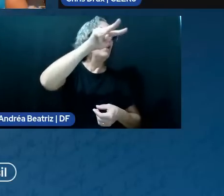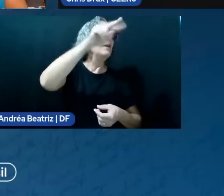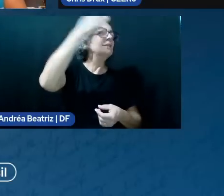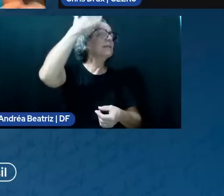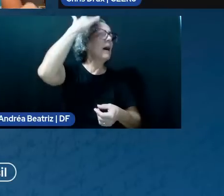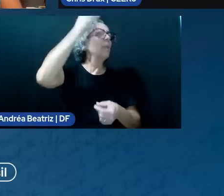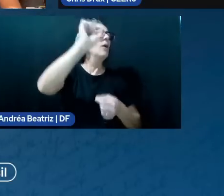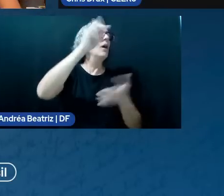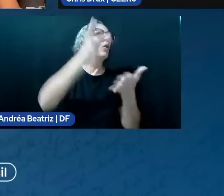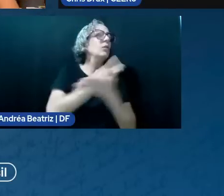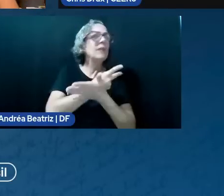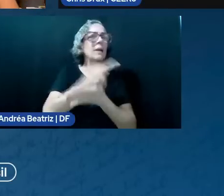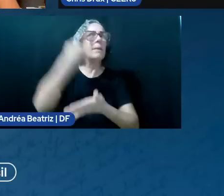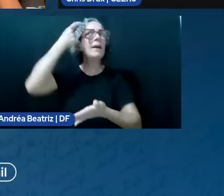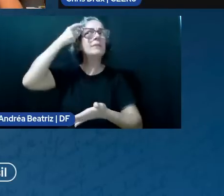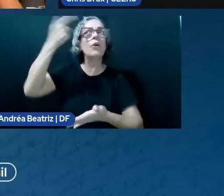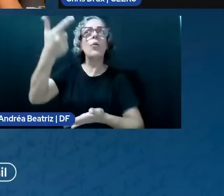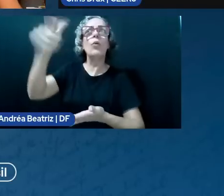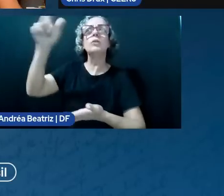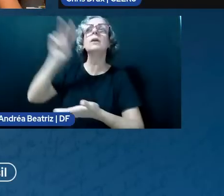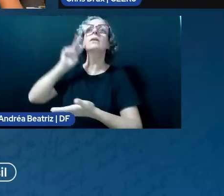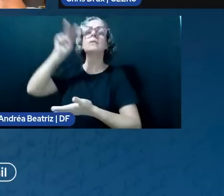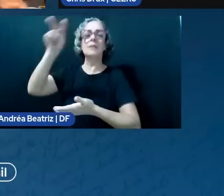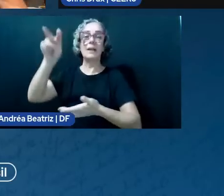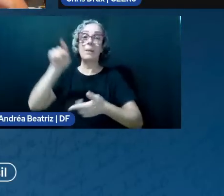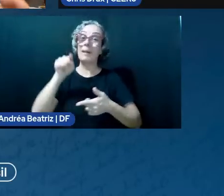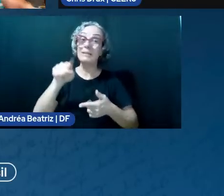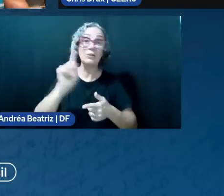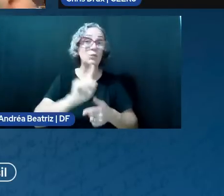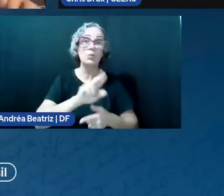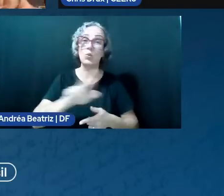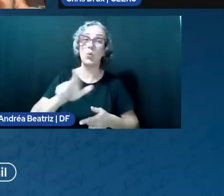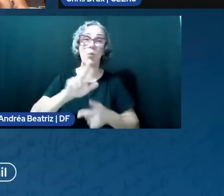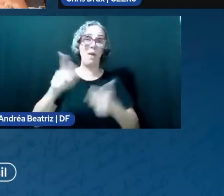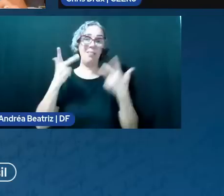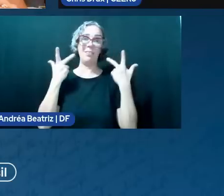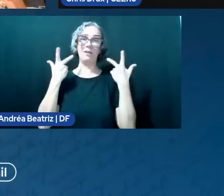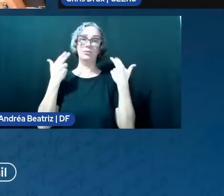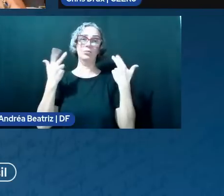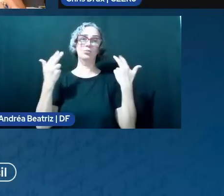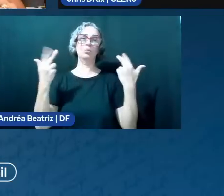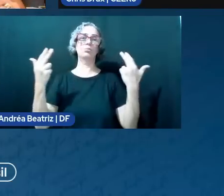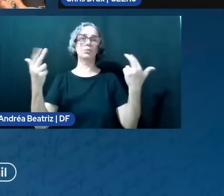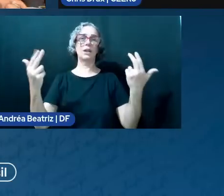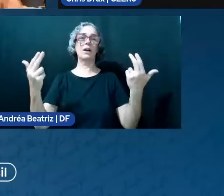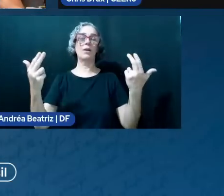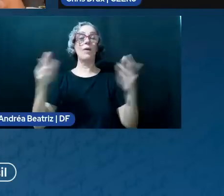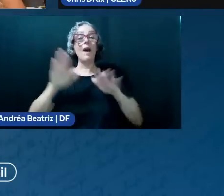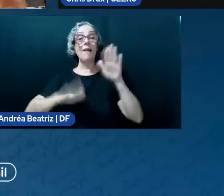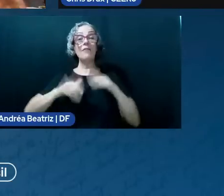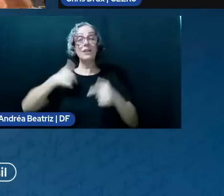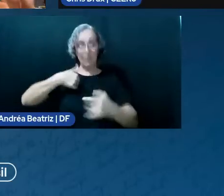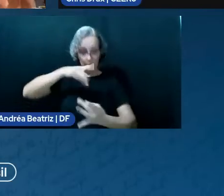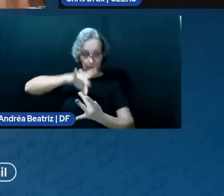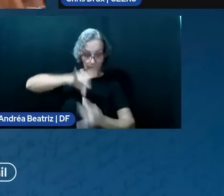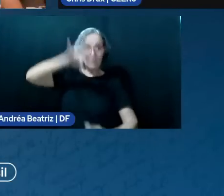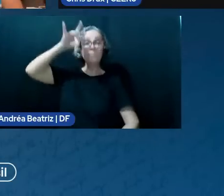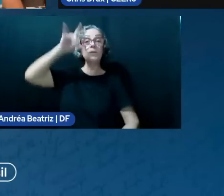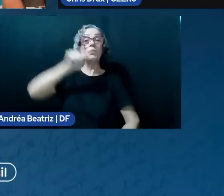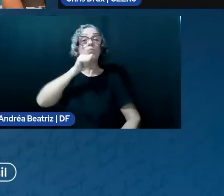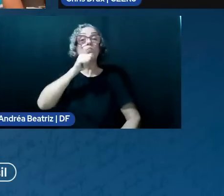de espíritos, vamos dizer, ainda em condição de estágio evolutivo